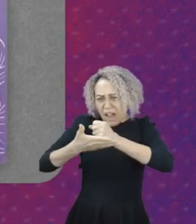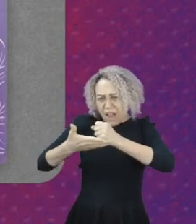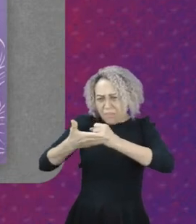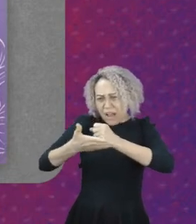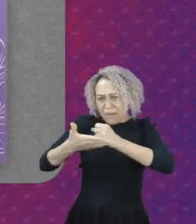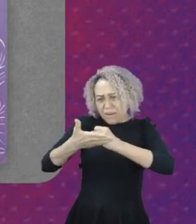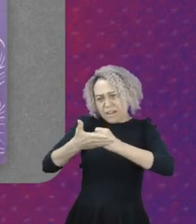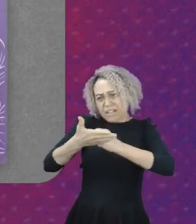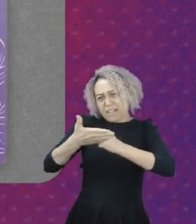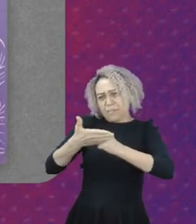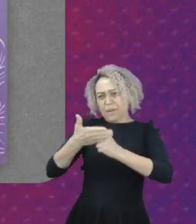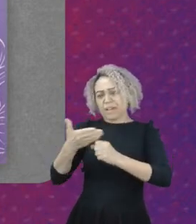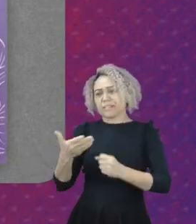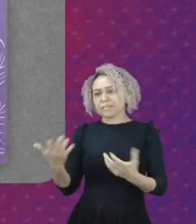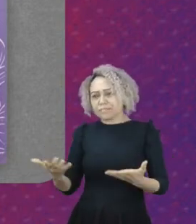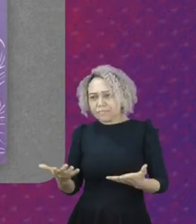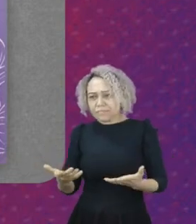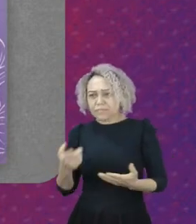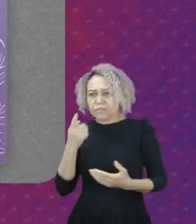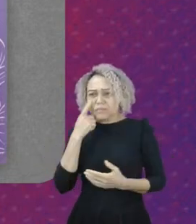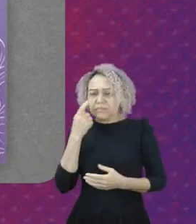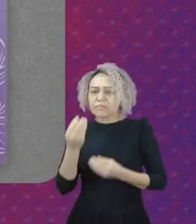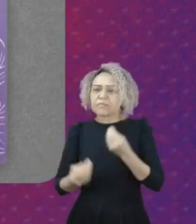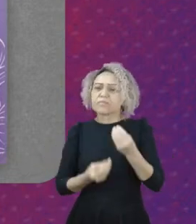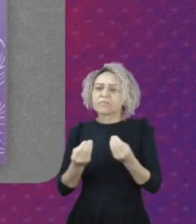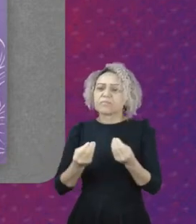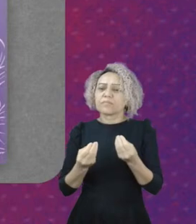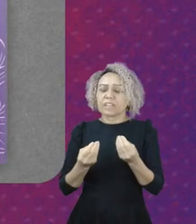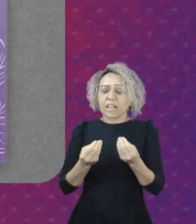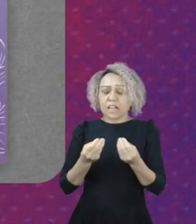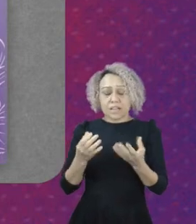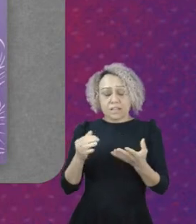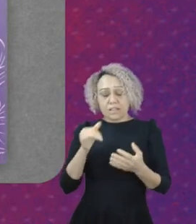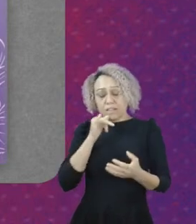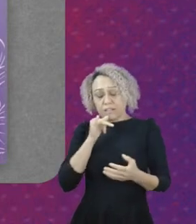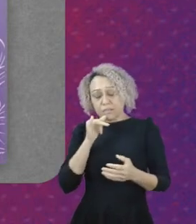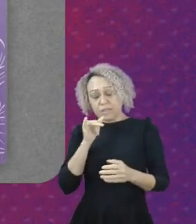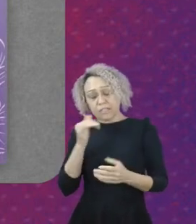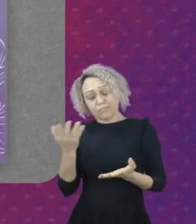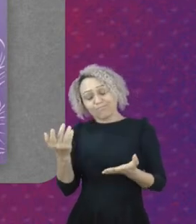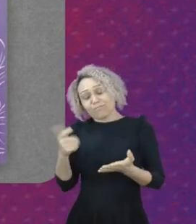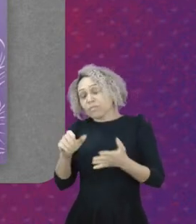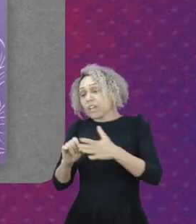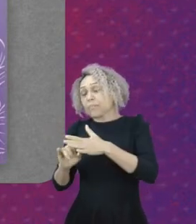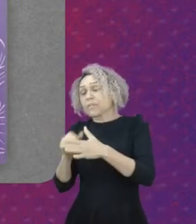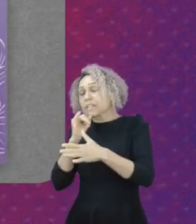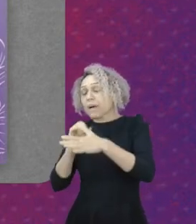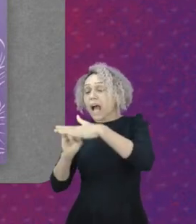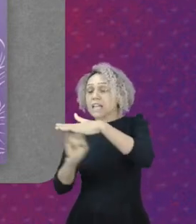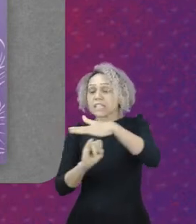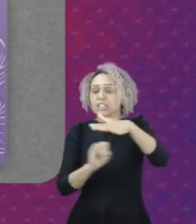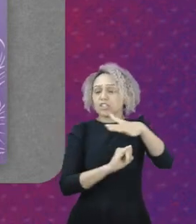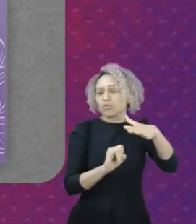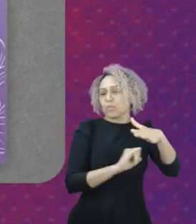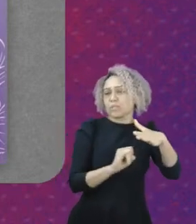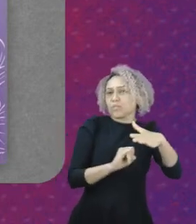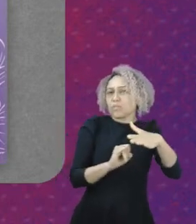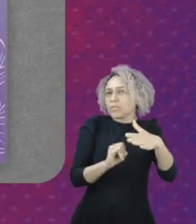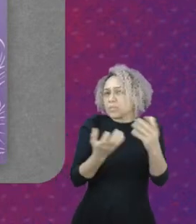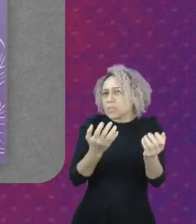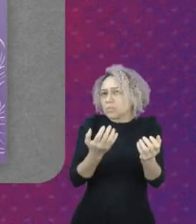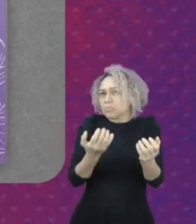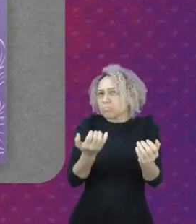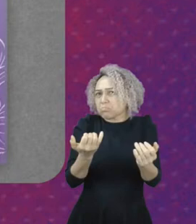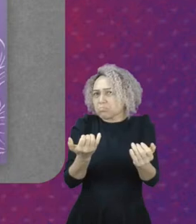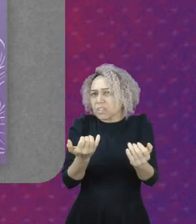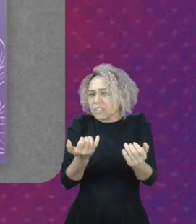descrédito, a falta de voz, né, a falta de escuta das instituições para o que elas dizem. E aí essas violências que são